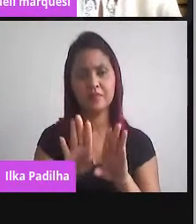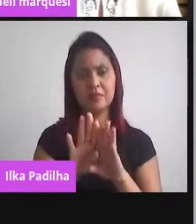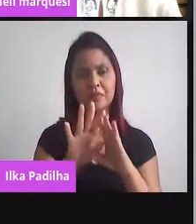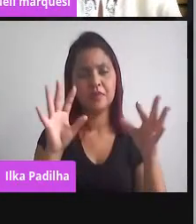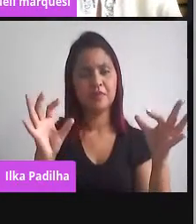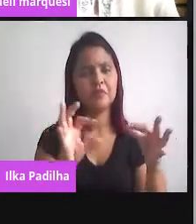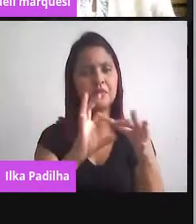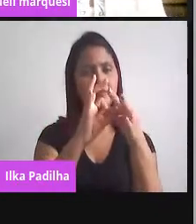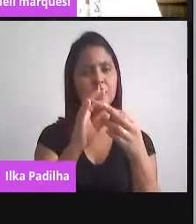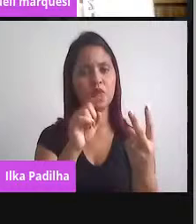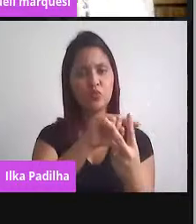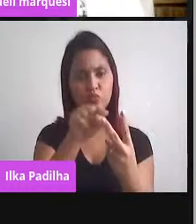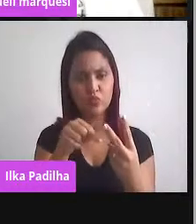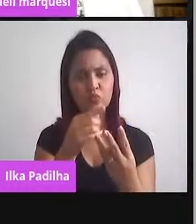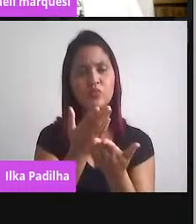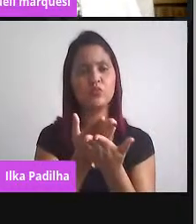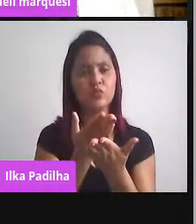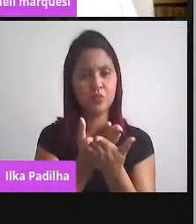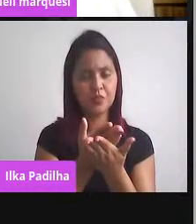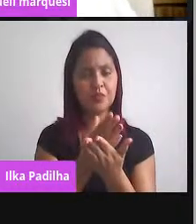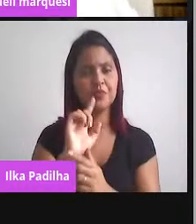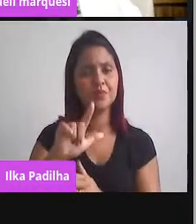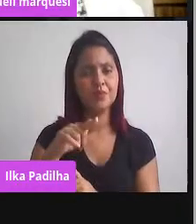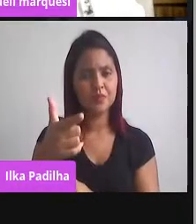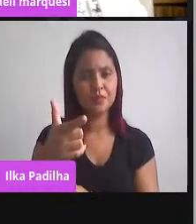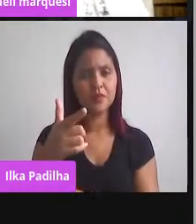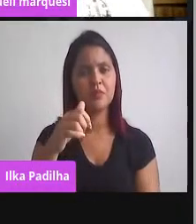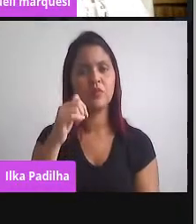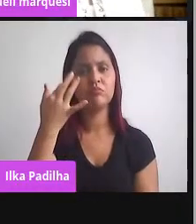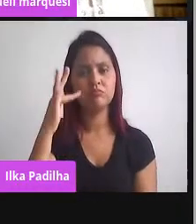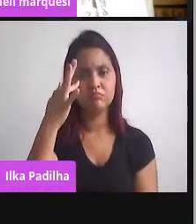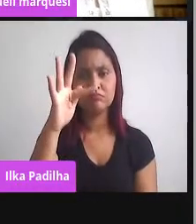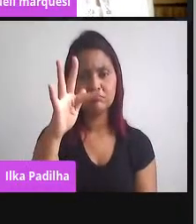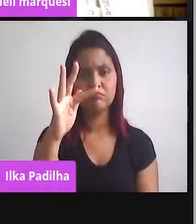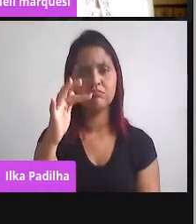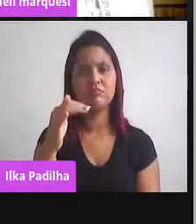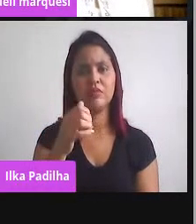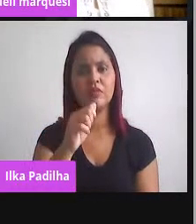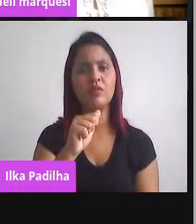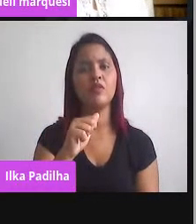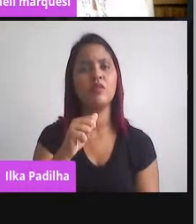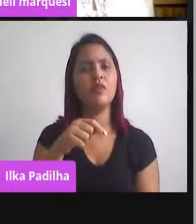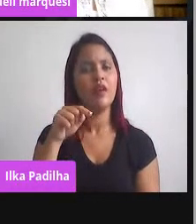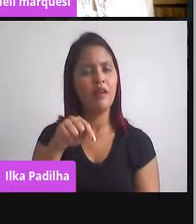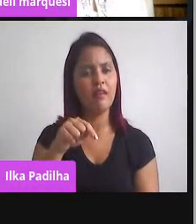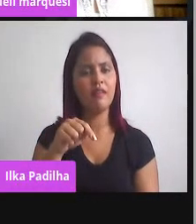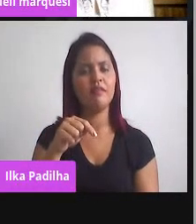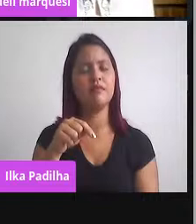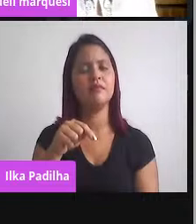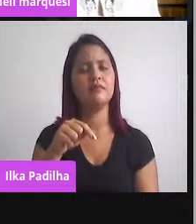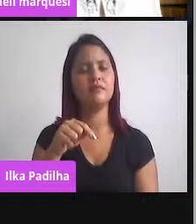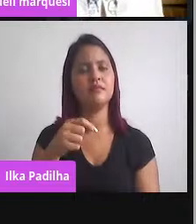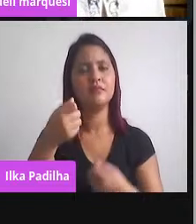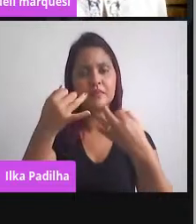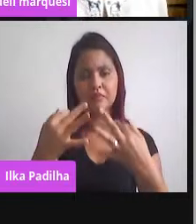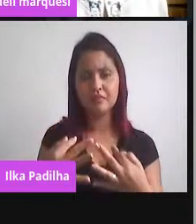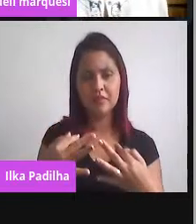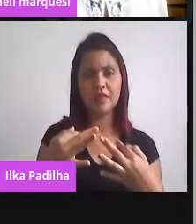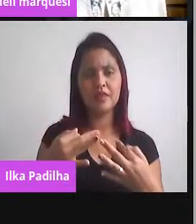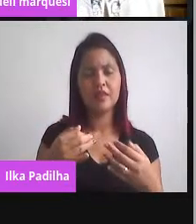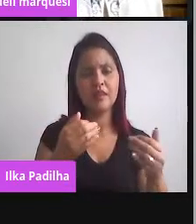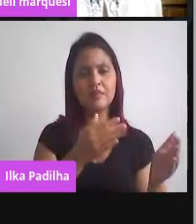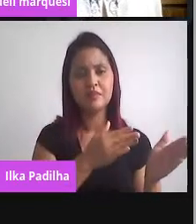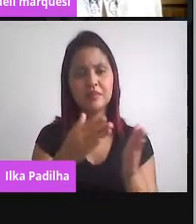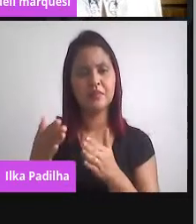dois estudos. Depois a Dan fala nas sequências narrativas, e eu acredito que aqui no